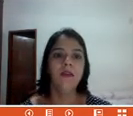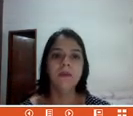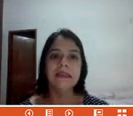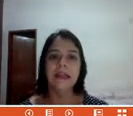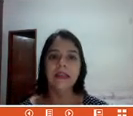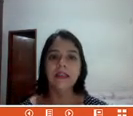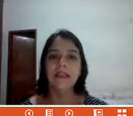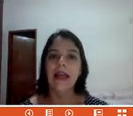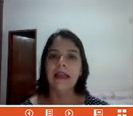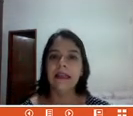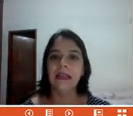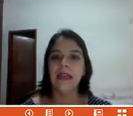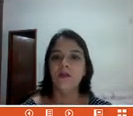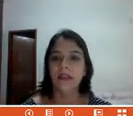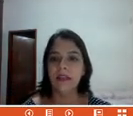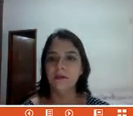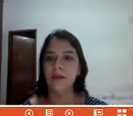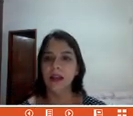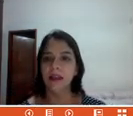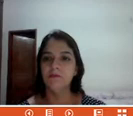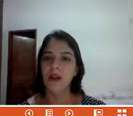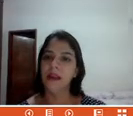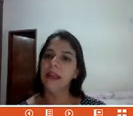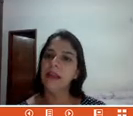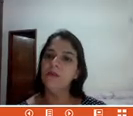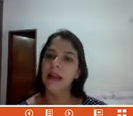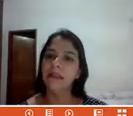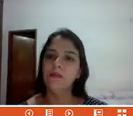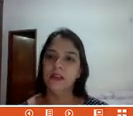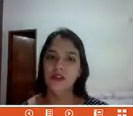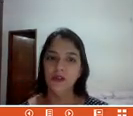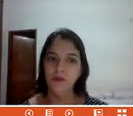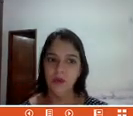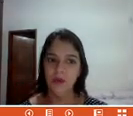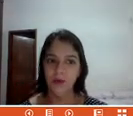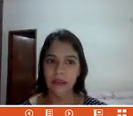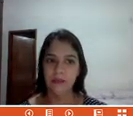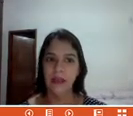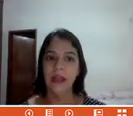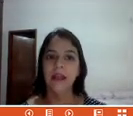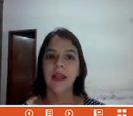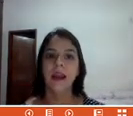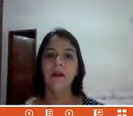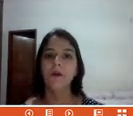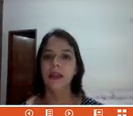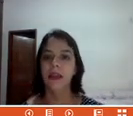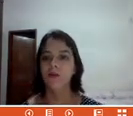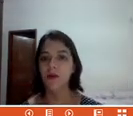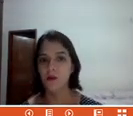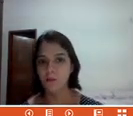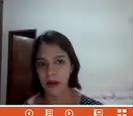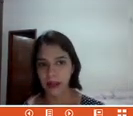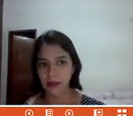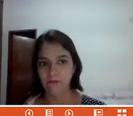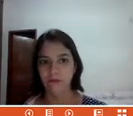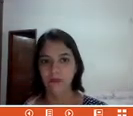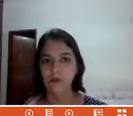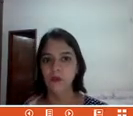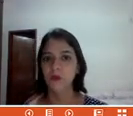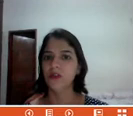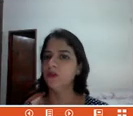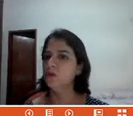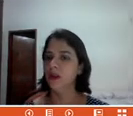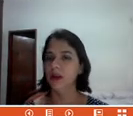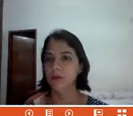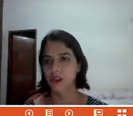A língua brasileira de sinais, ela é reconhecida pela lei no Brasil desde 2002, né? Ela é uma língua completa,